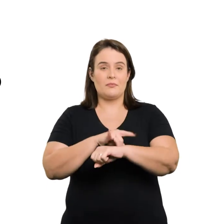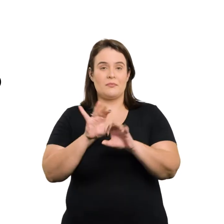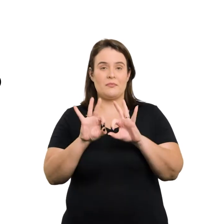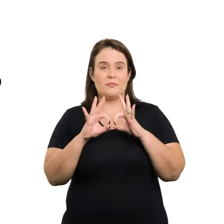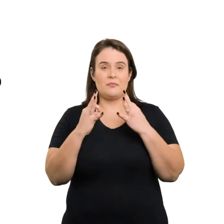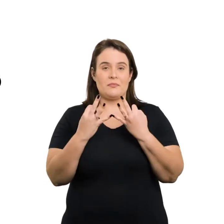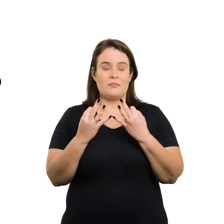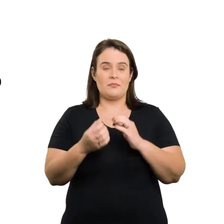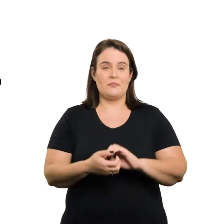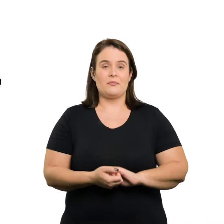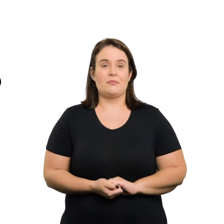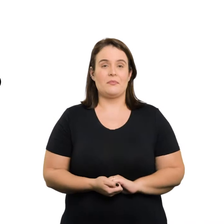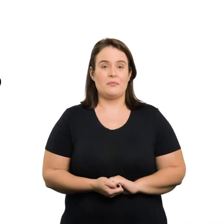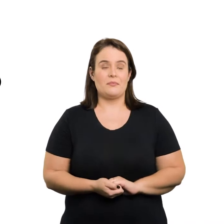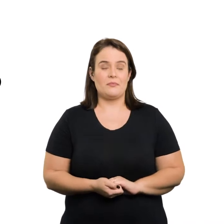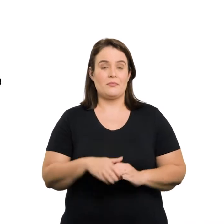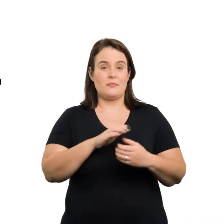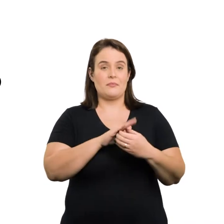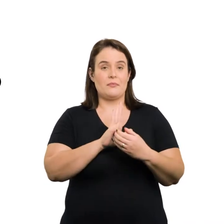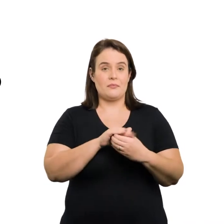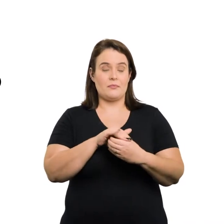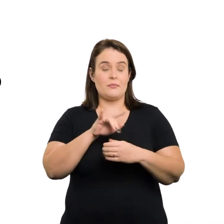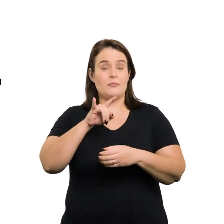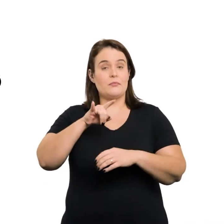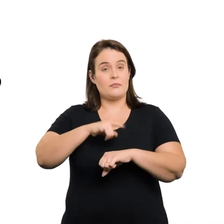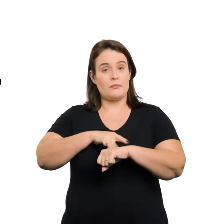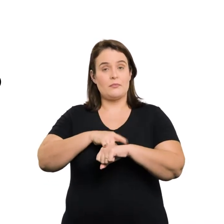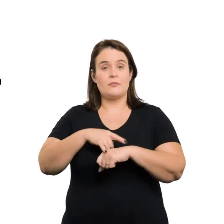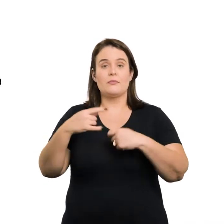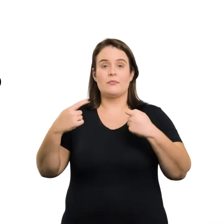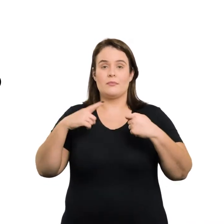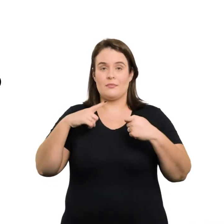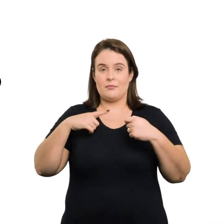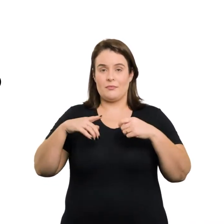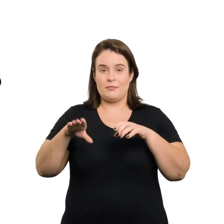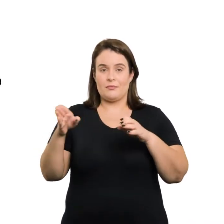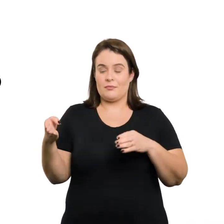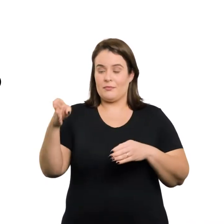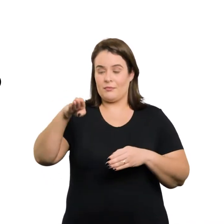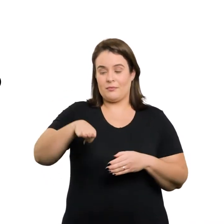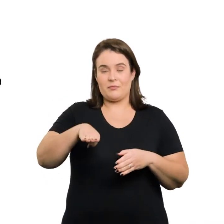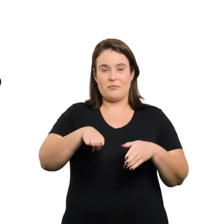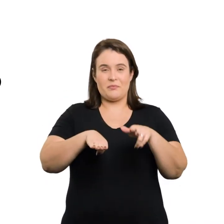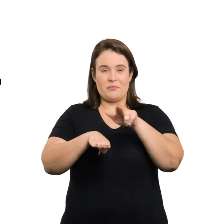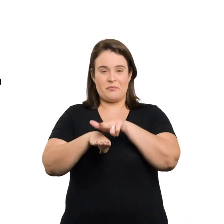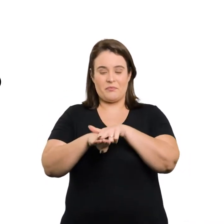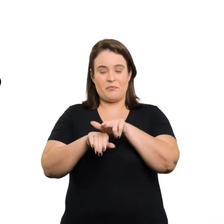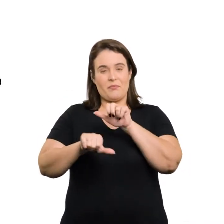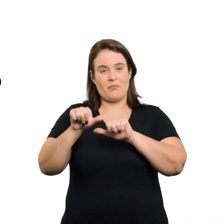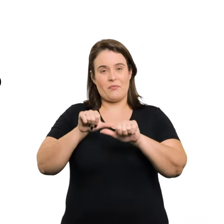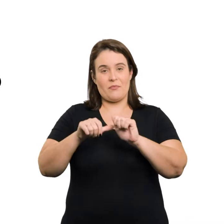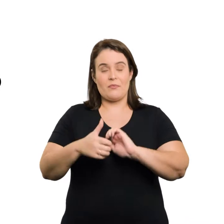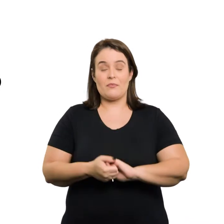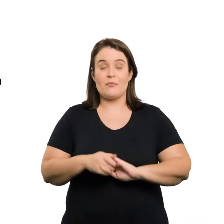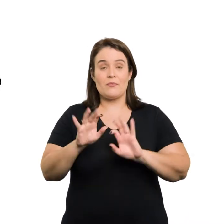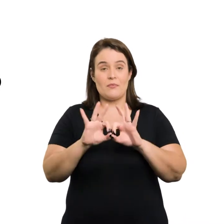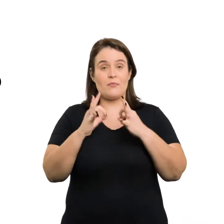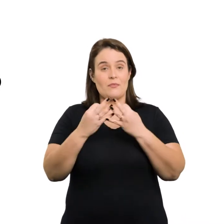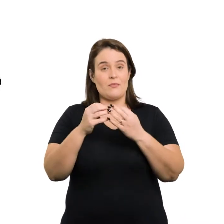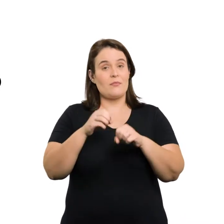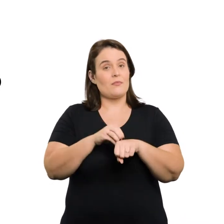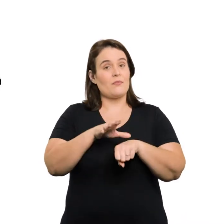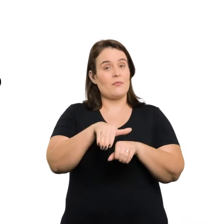Sanitário familiar. Sanitários e banheiros com trocador. O sanitário ou banheiro familiar